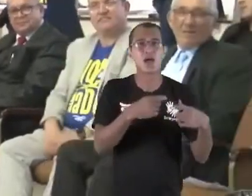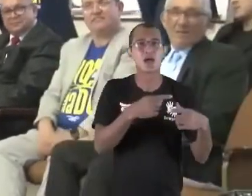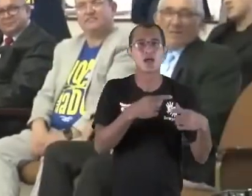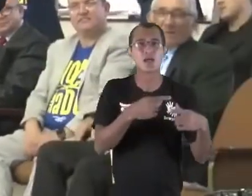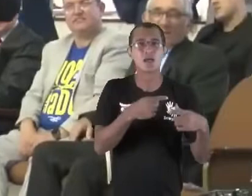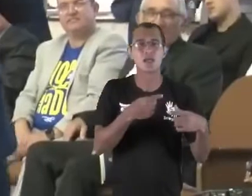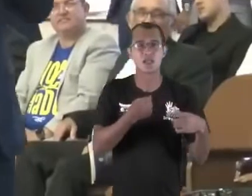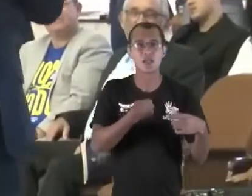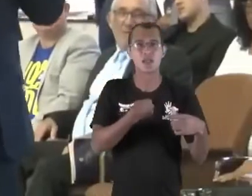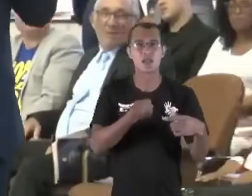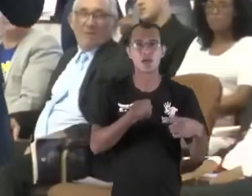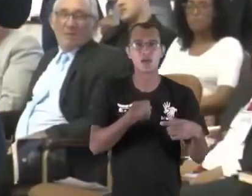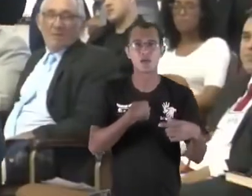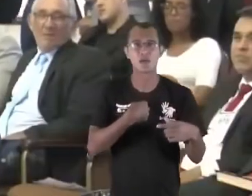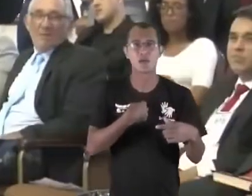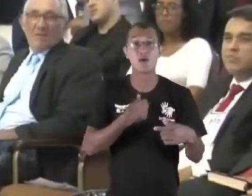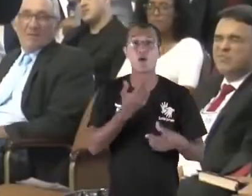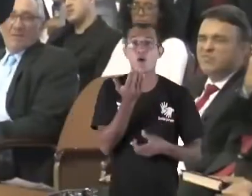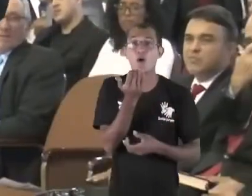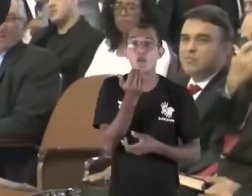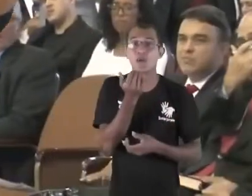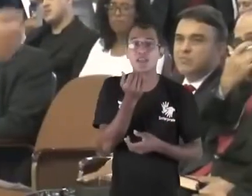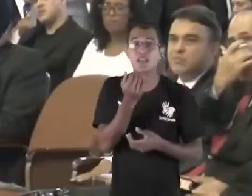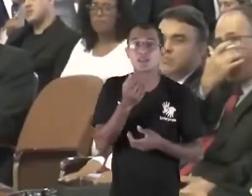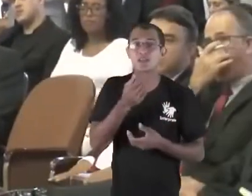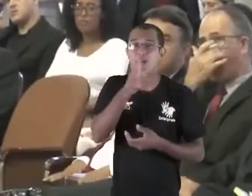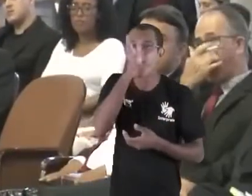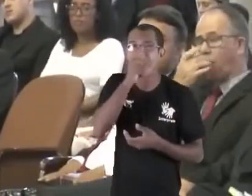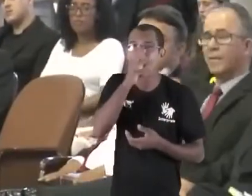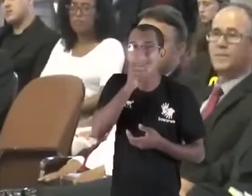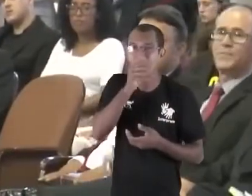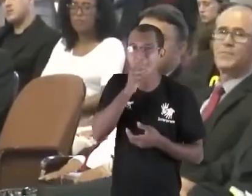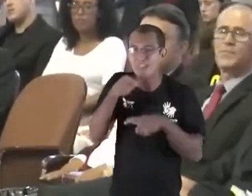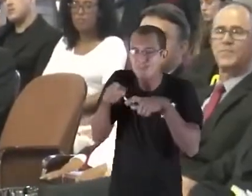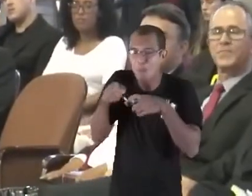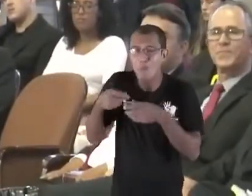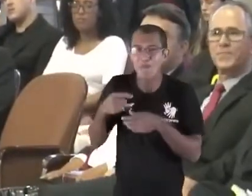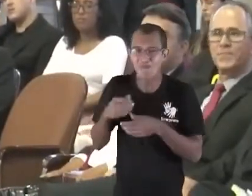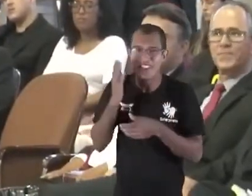E eu estava comendo uma galinha caipira na casa humilde dele.